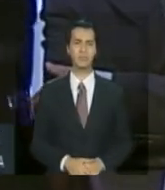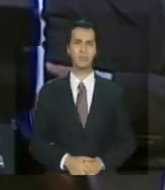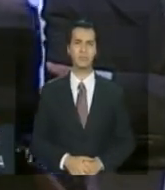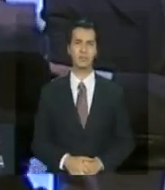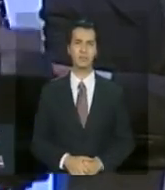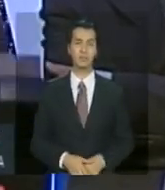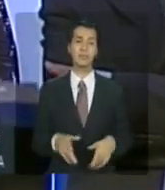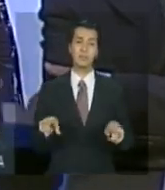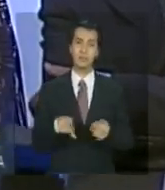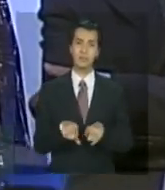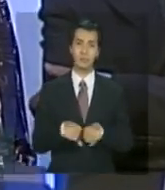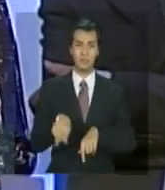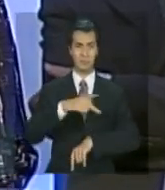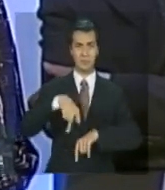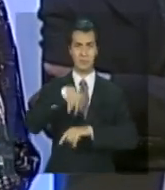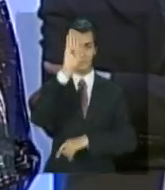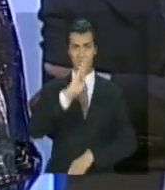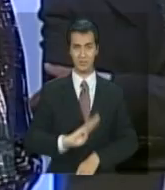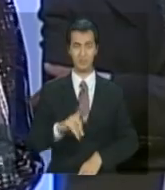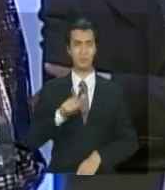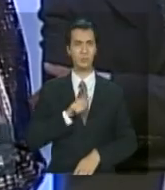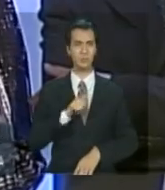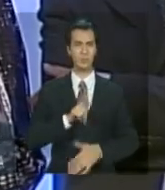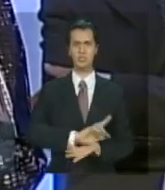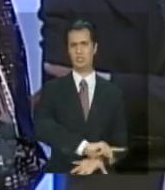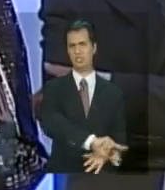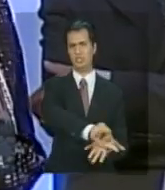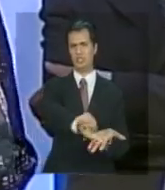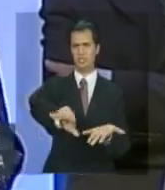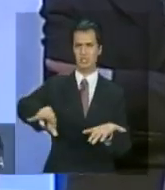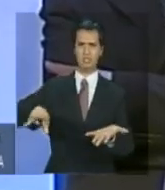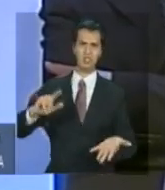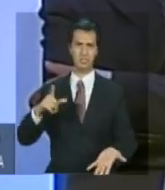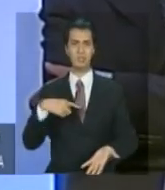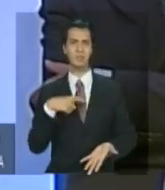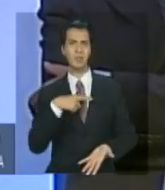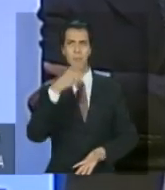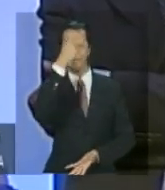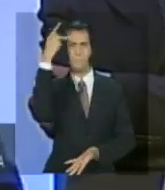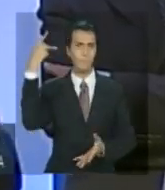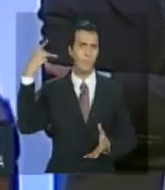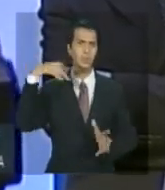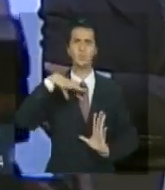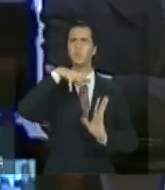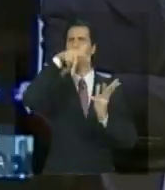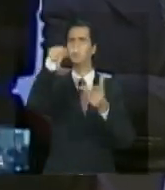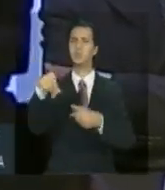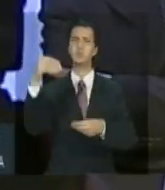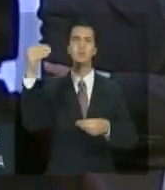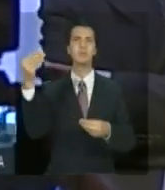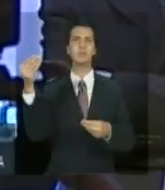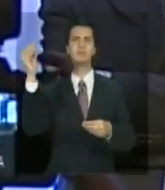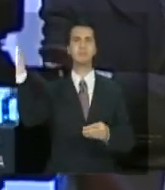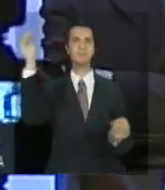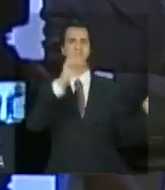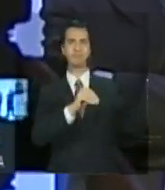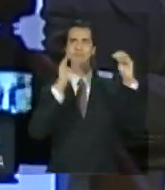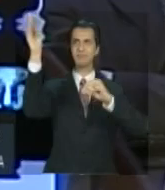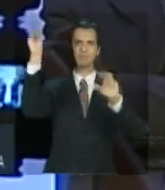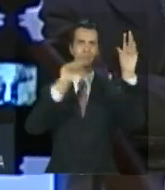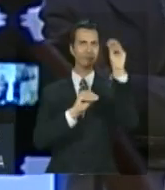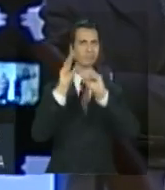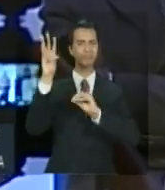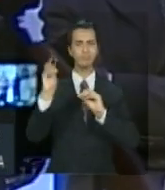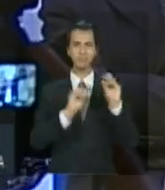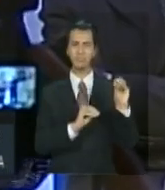como esse país, ele é multidiverso, recebeu gente de todos os lugares, e essas